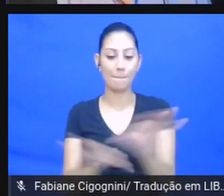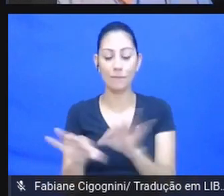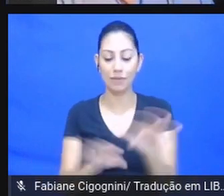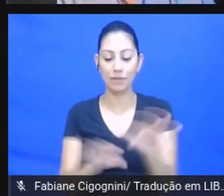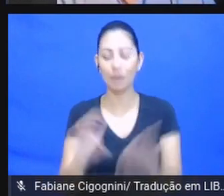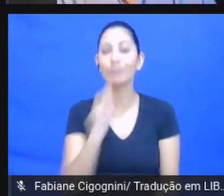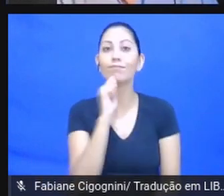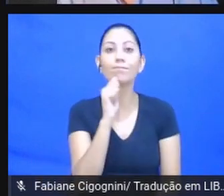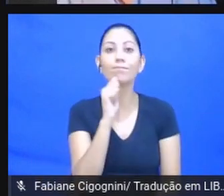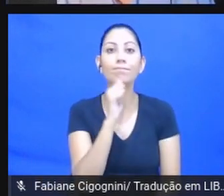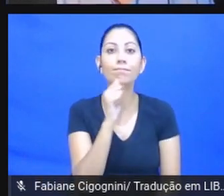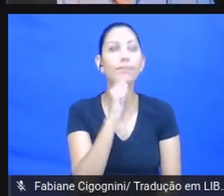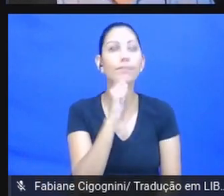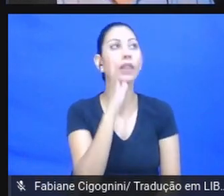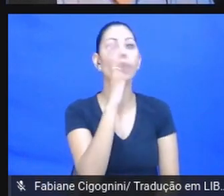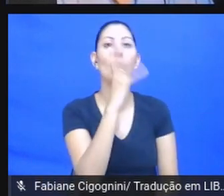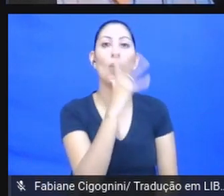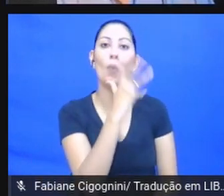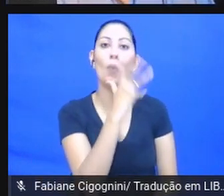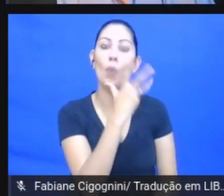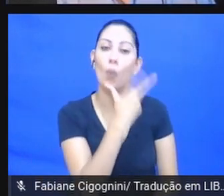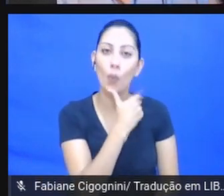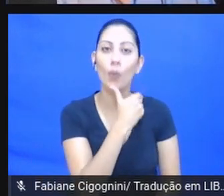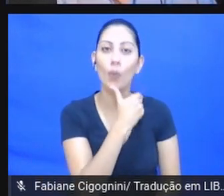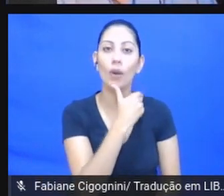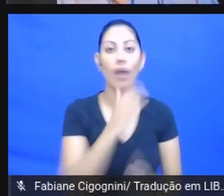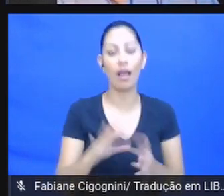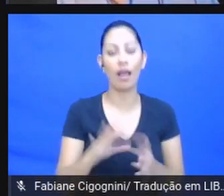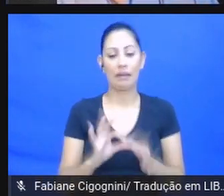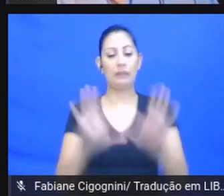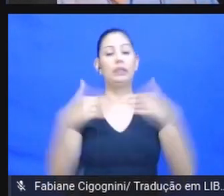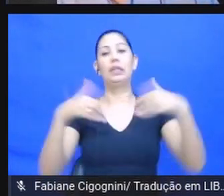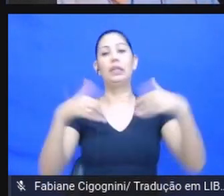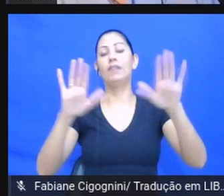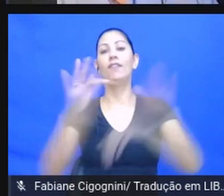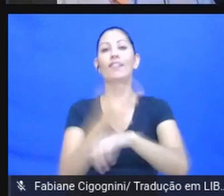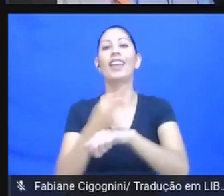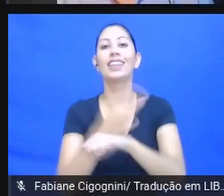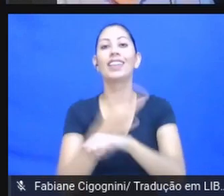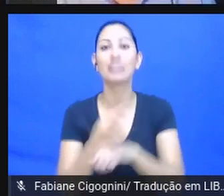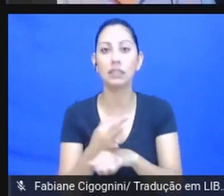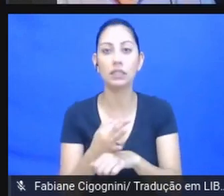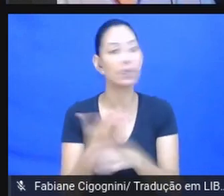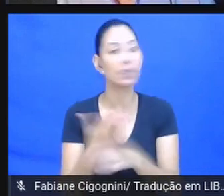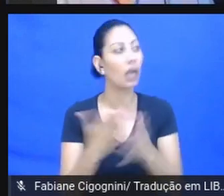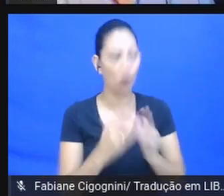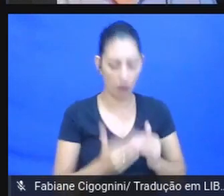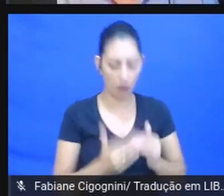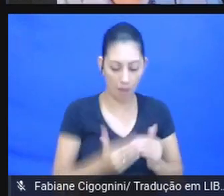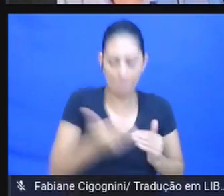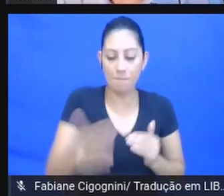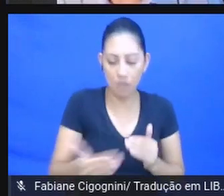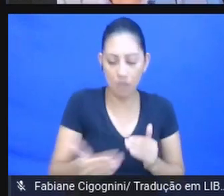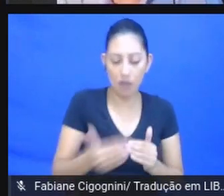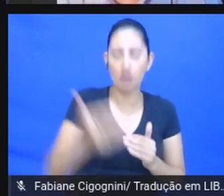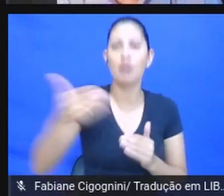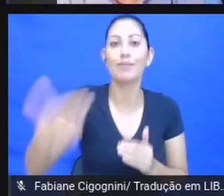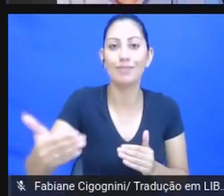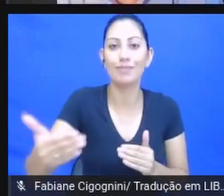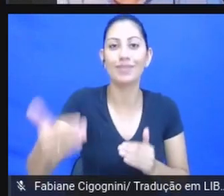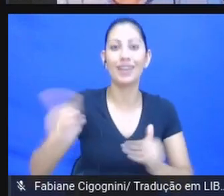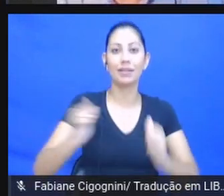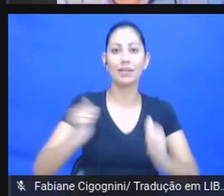tempo, normalmente deram umas férias, e agora, vendo que a coisa demora mais, eles estão organizando